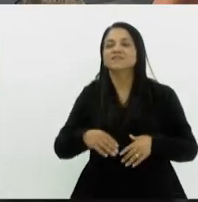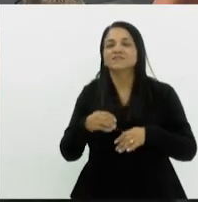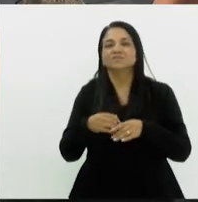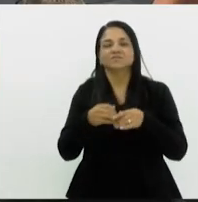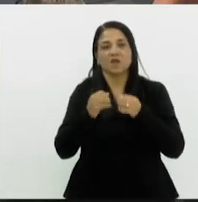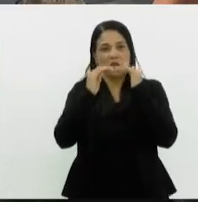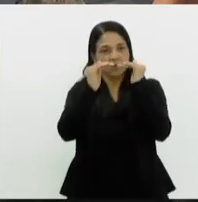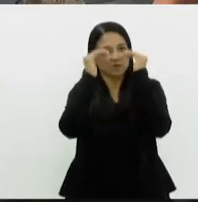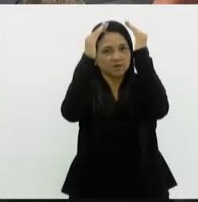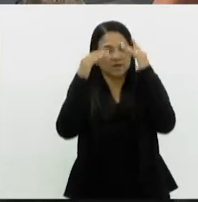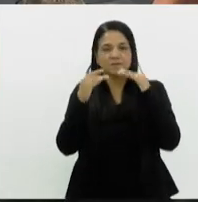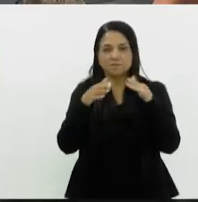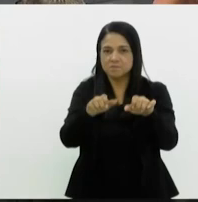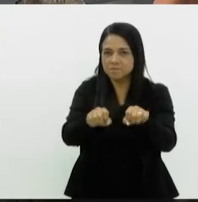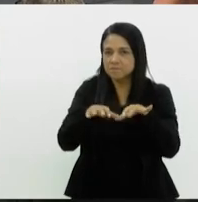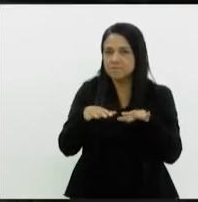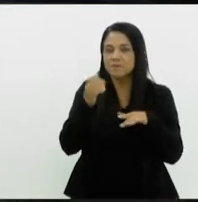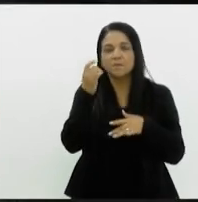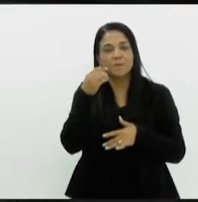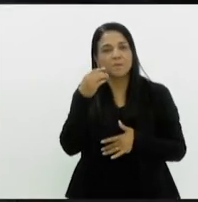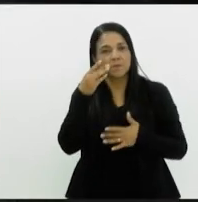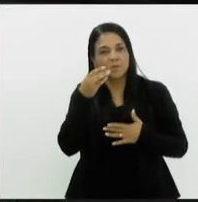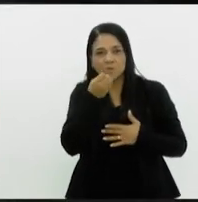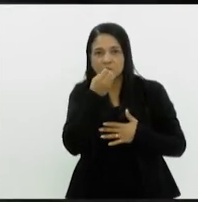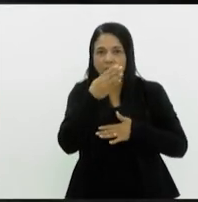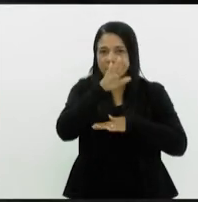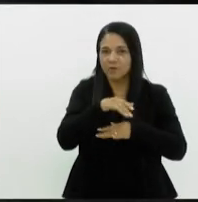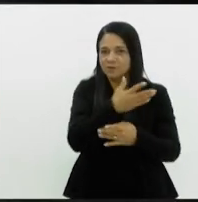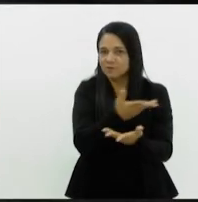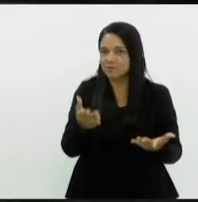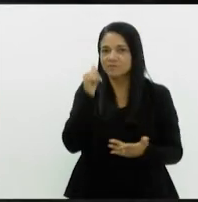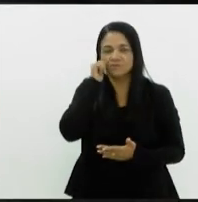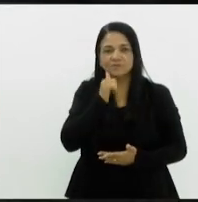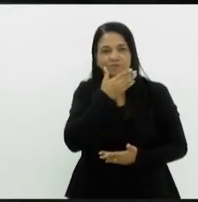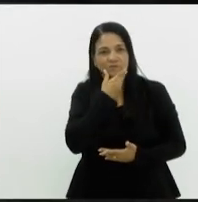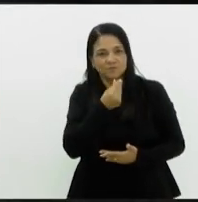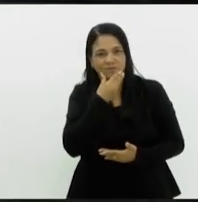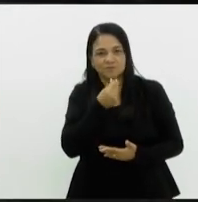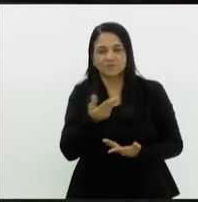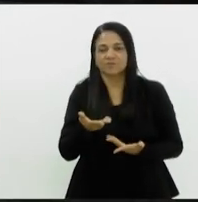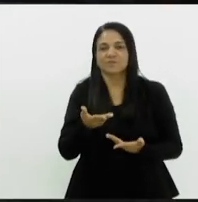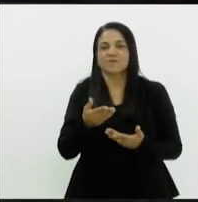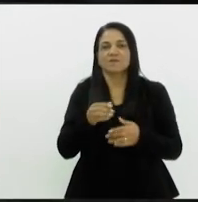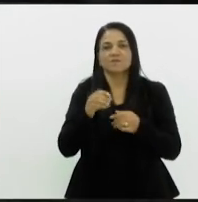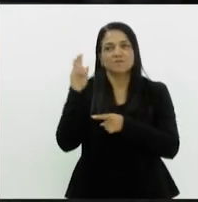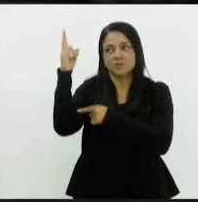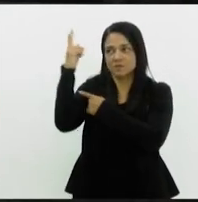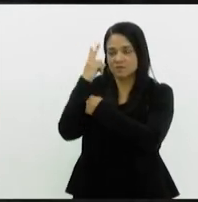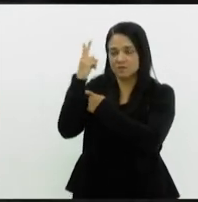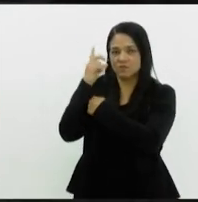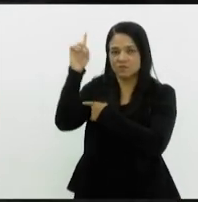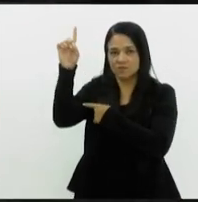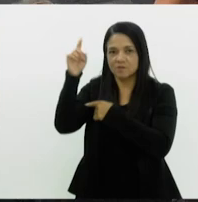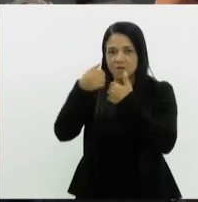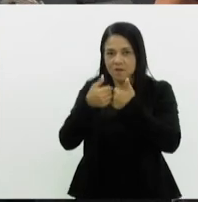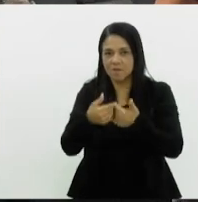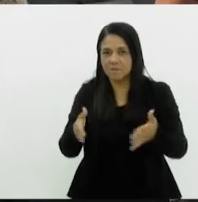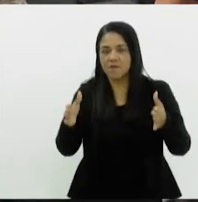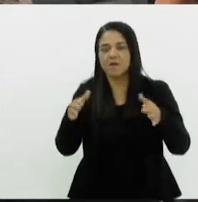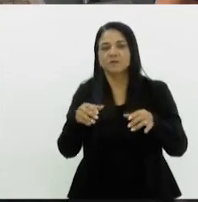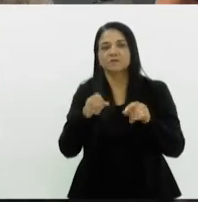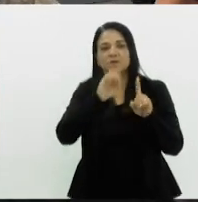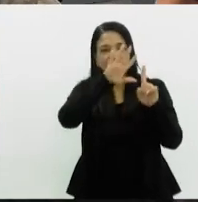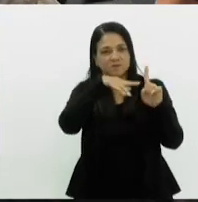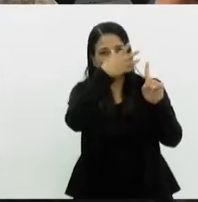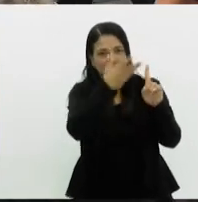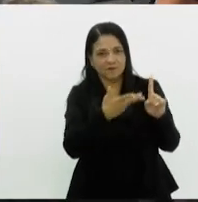Autoridades presentes, senhoras e senhores, boa noite. Sejam todos bem-vindos. Sob a proteção de Deus, declaro aberta esta sessão